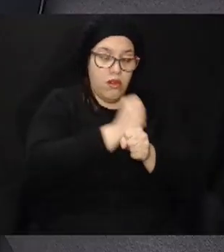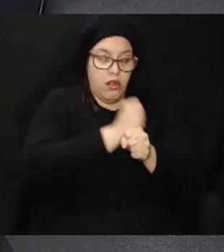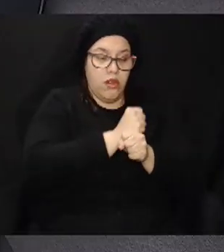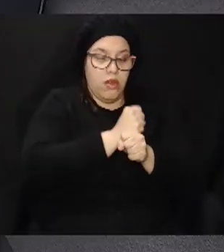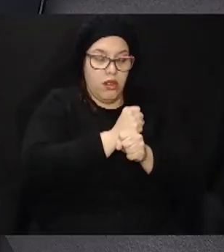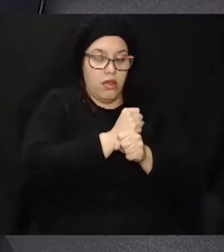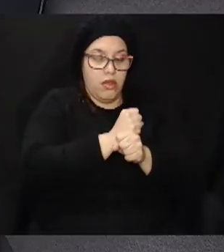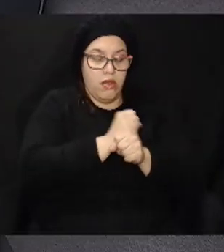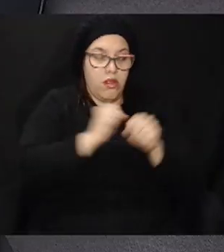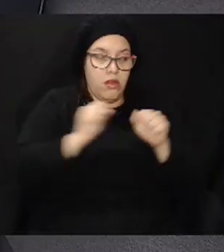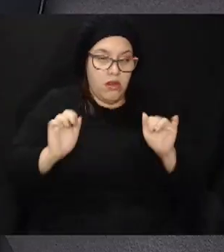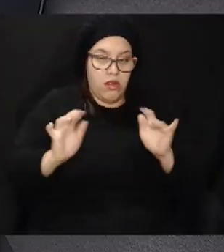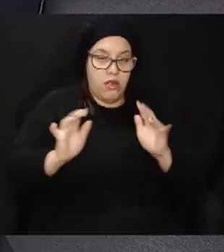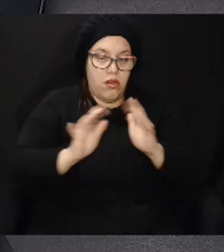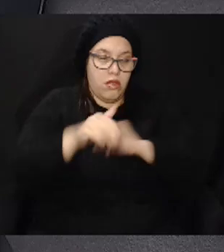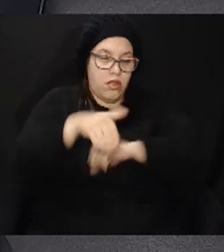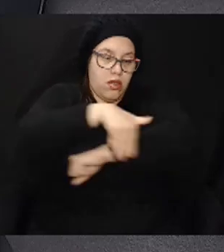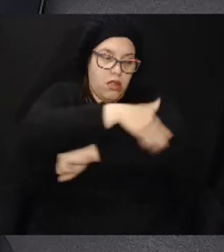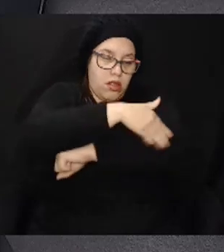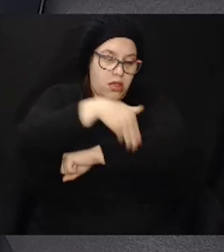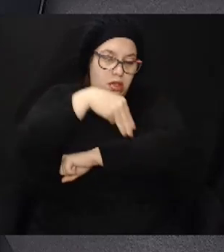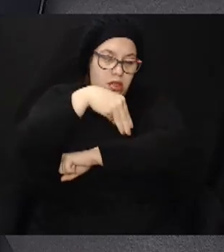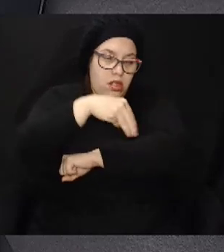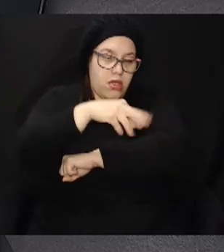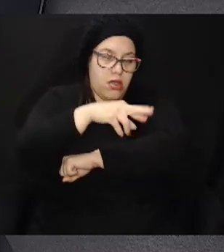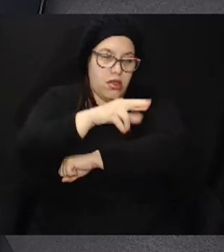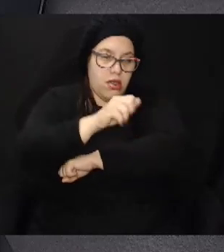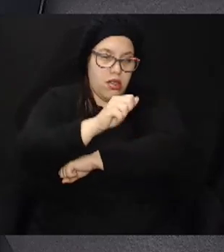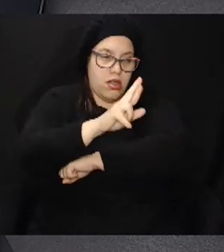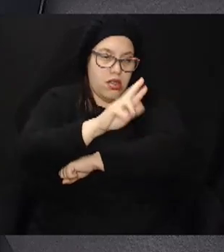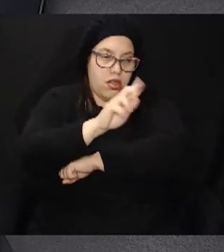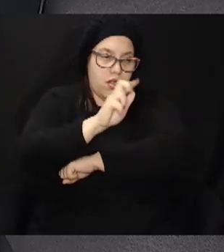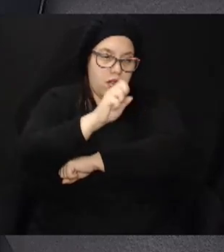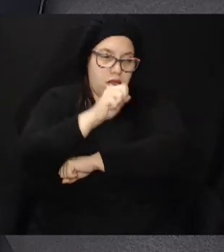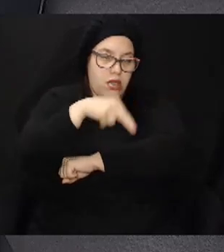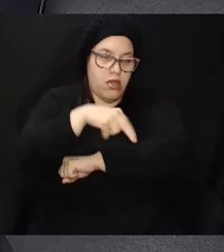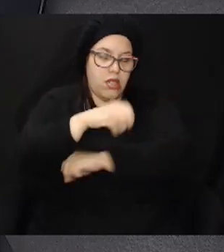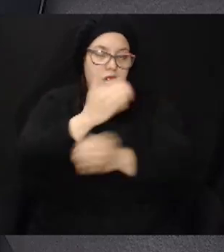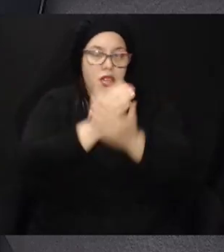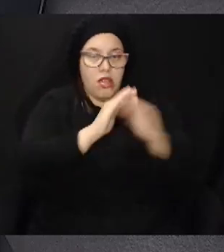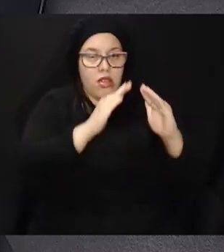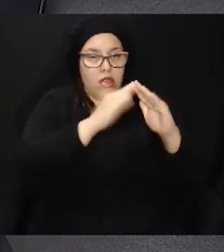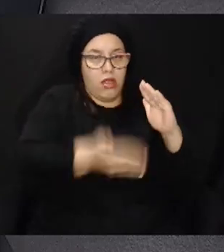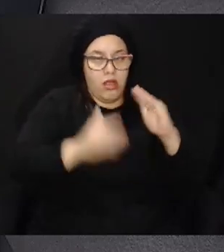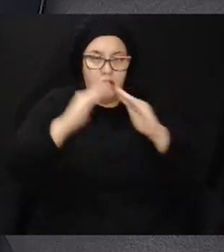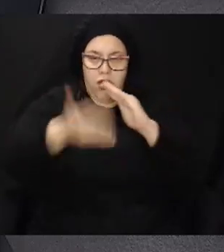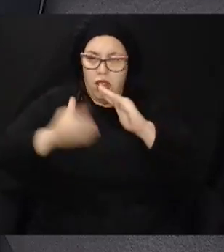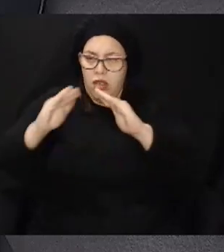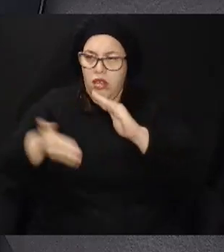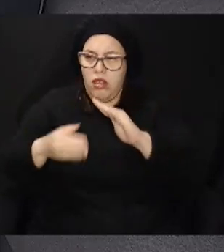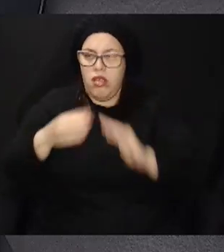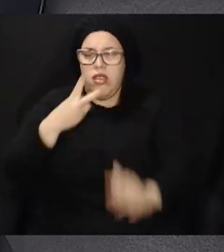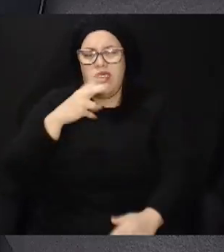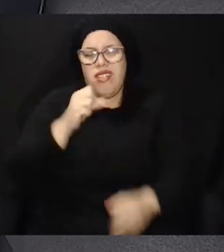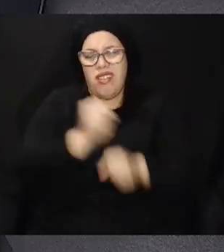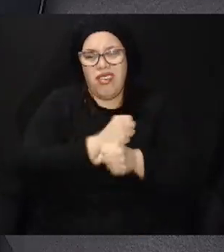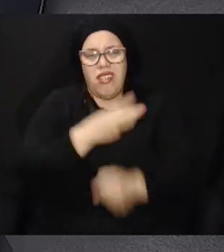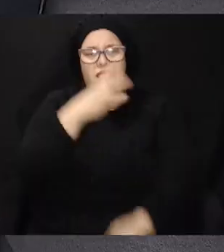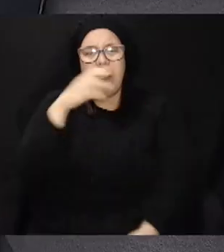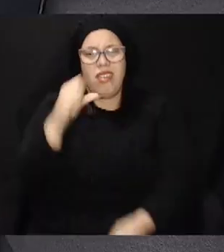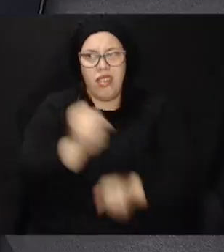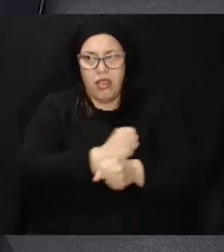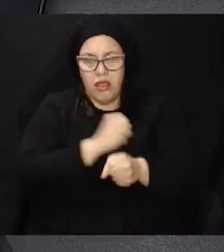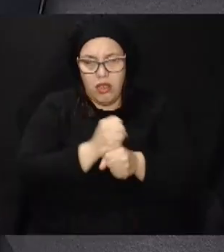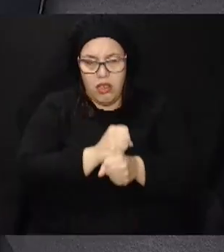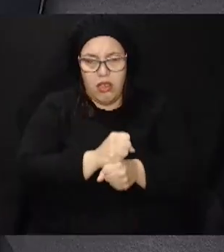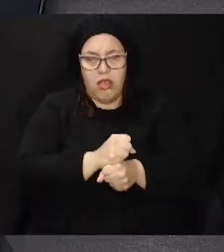as margens da rodovia e de repente agora chega e quer derrubar a casa que as pessoas moram há 20 anos, há 30 anos. Ou seja, a pessoa